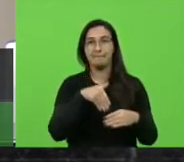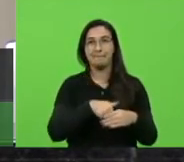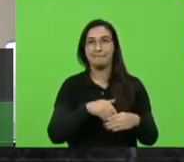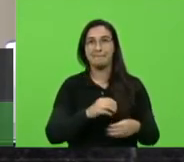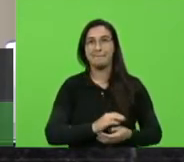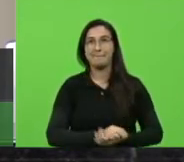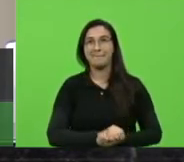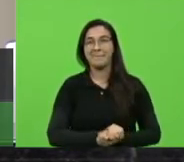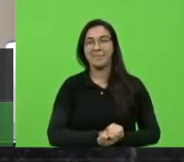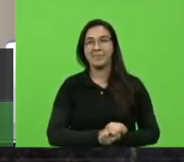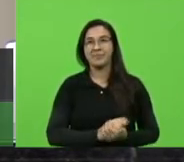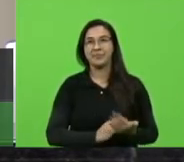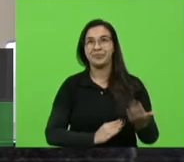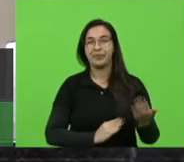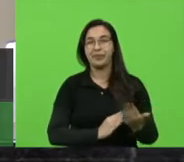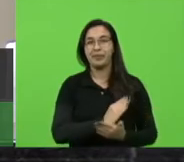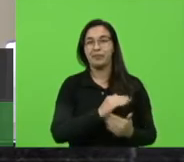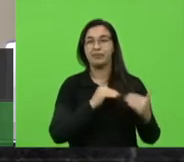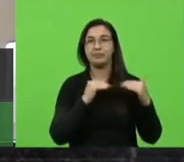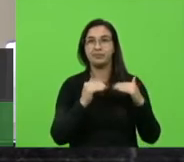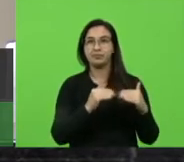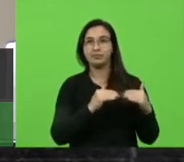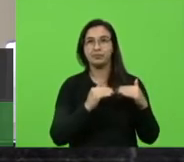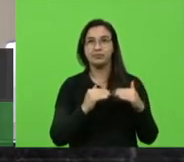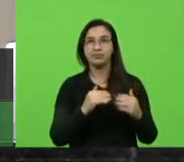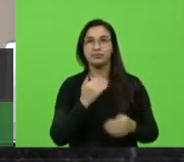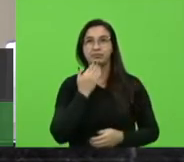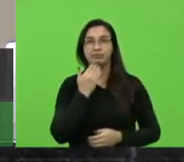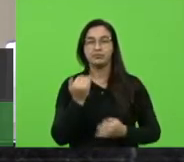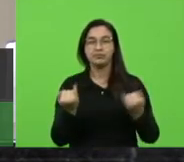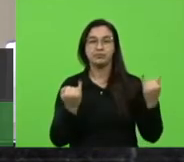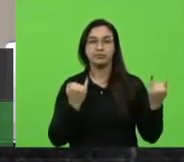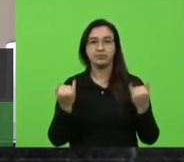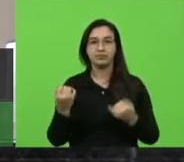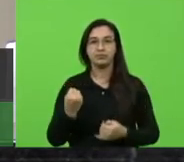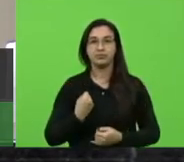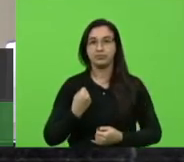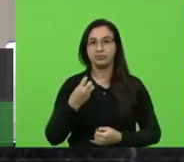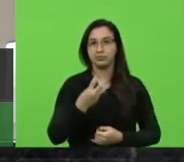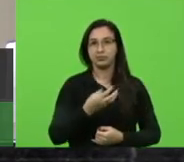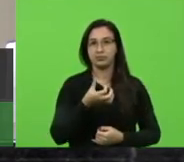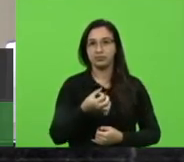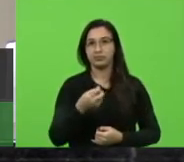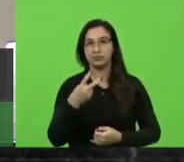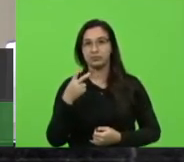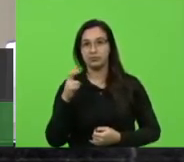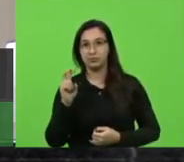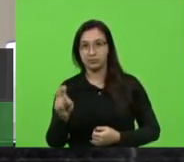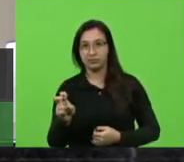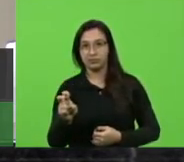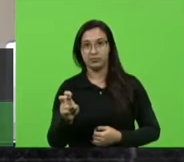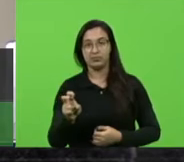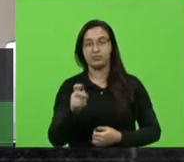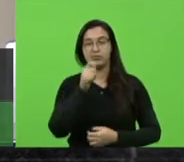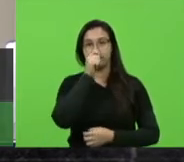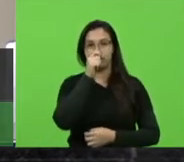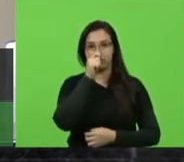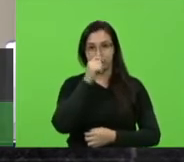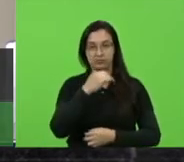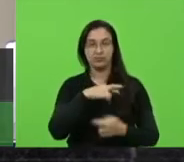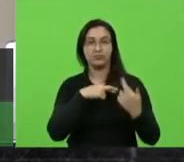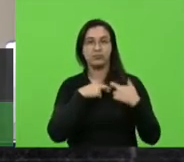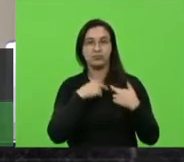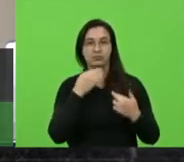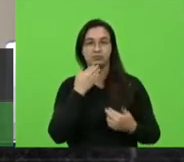aprovam, permaneçam como se encontram. Aprovado por unanimidade. Pedido de informação 365, autor deputado João Amin, solicitando ao secretário de